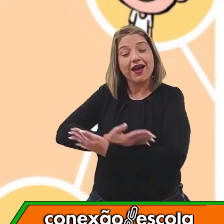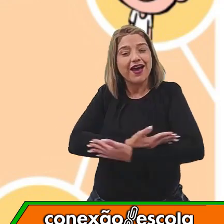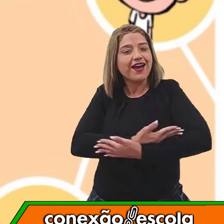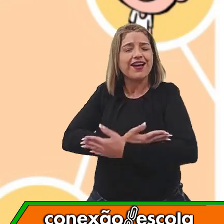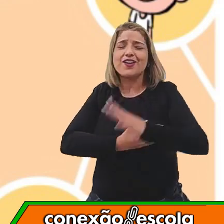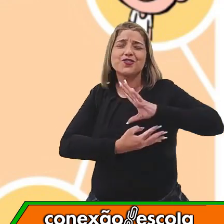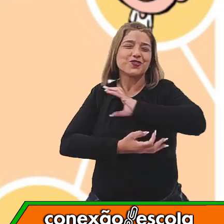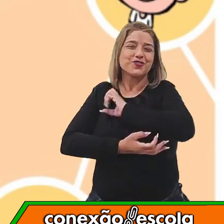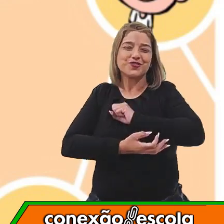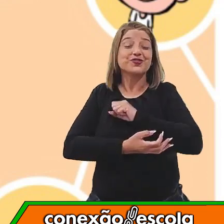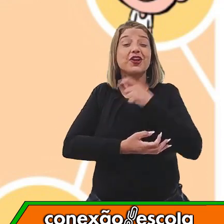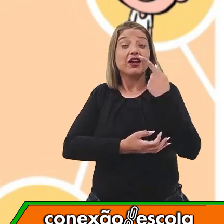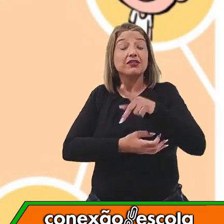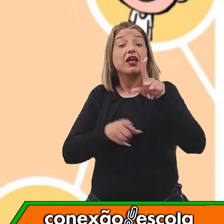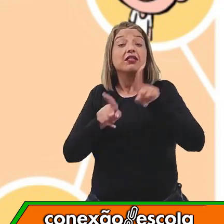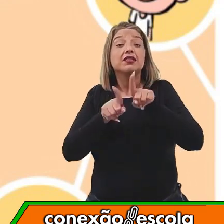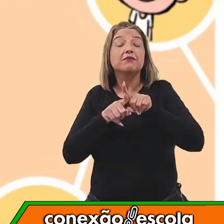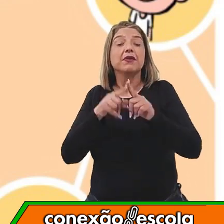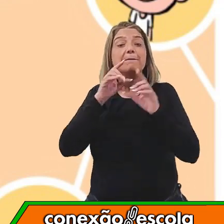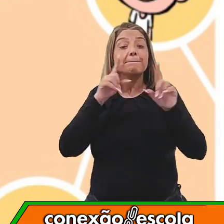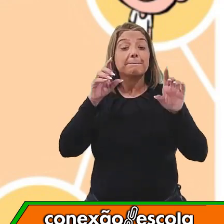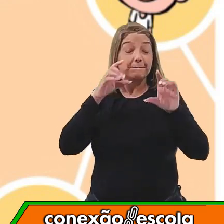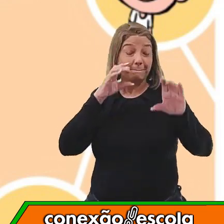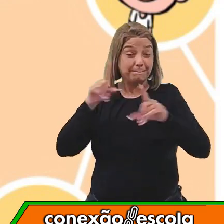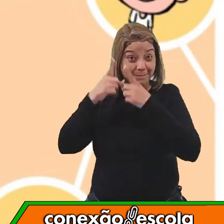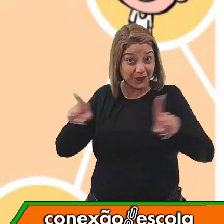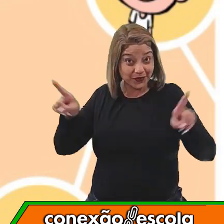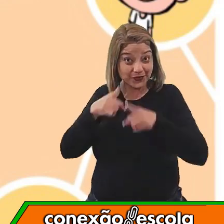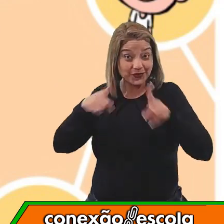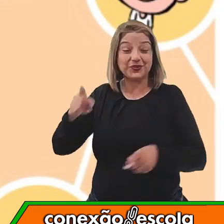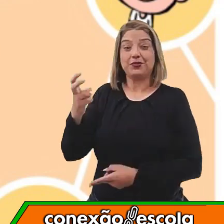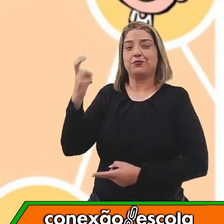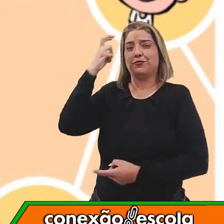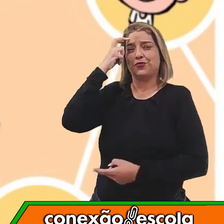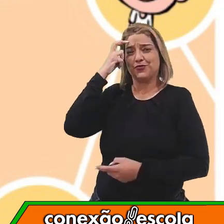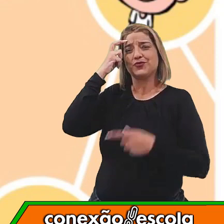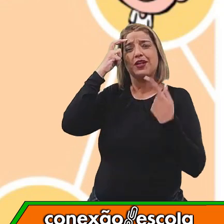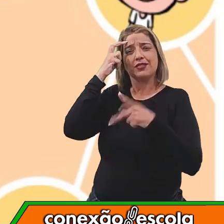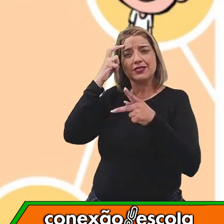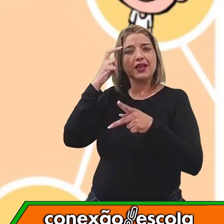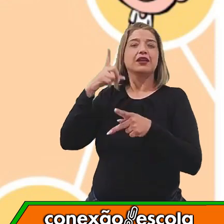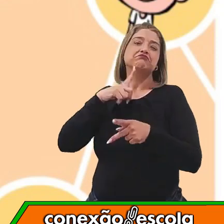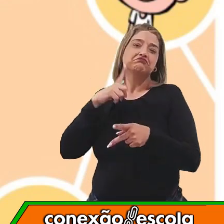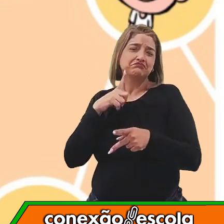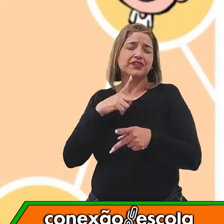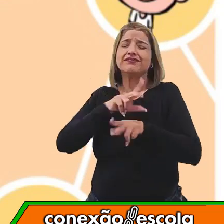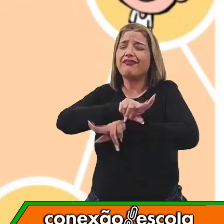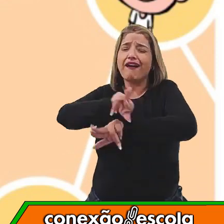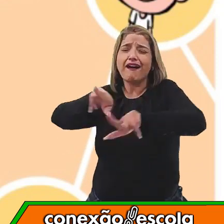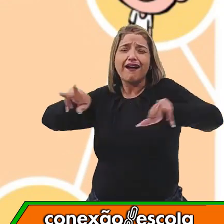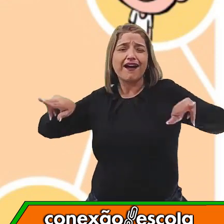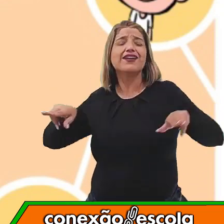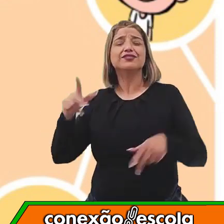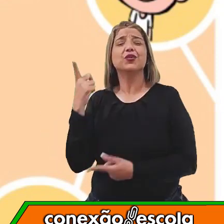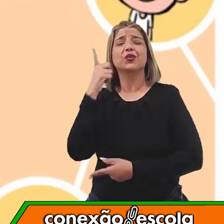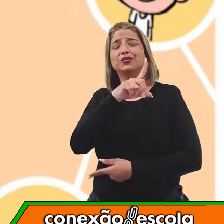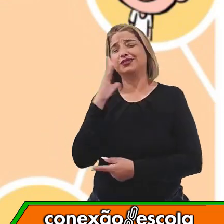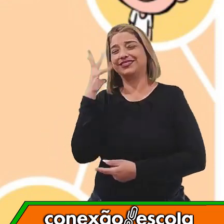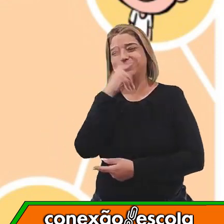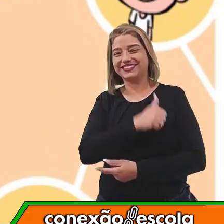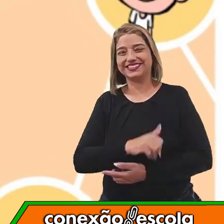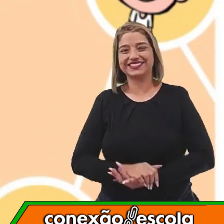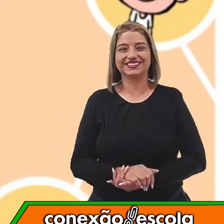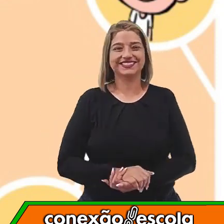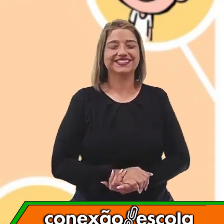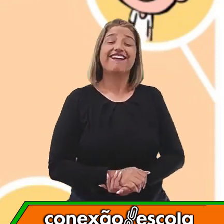cantigas populares são cheias de poesia, sabia? Se essa rua fosse minha, fui morar em uma casinha e por aí vai. Ah, que